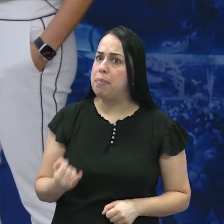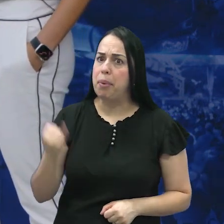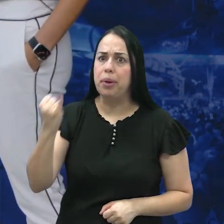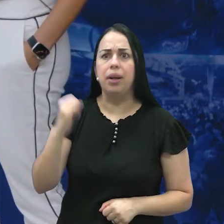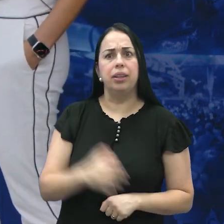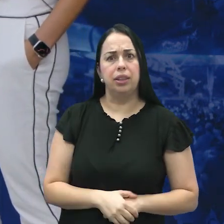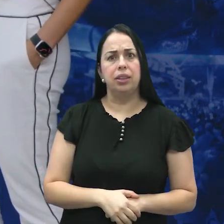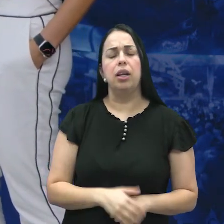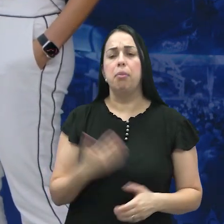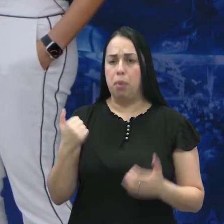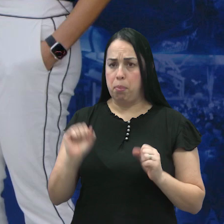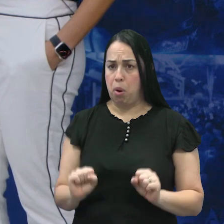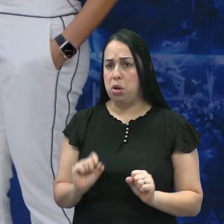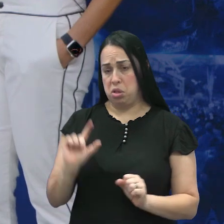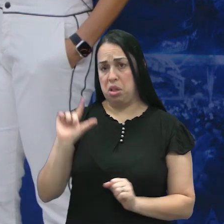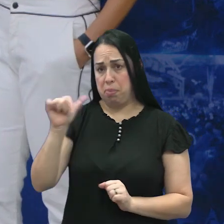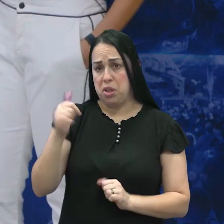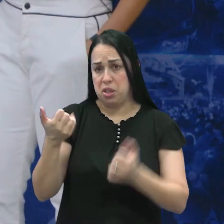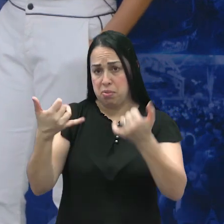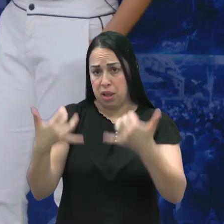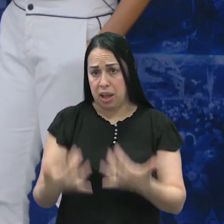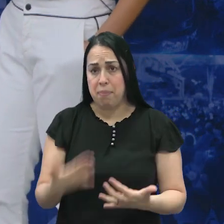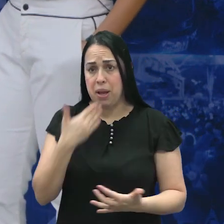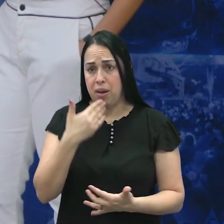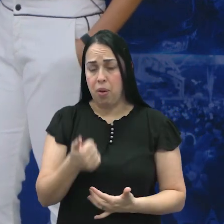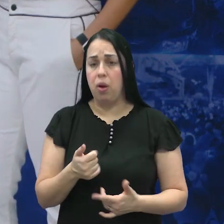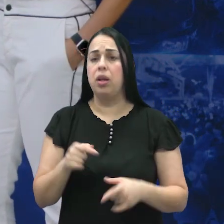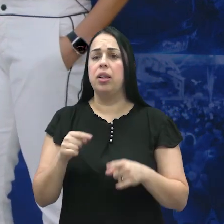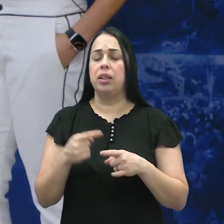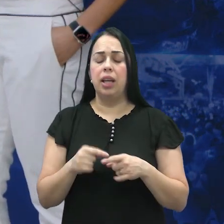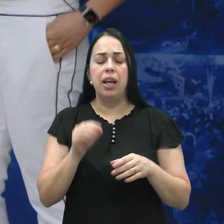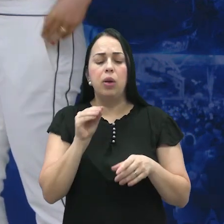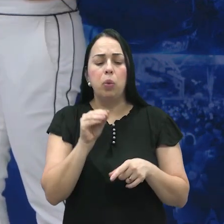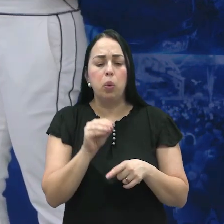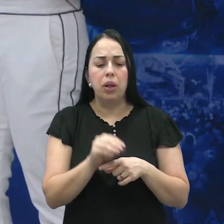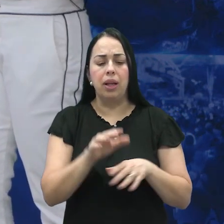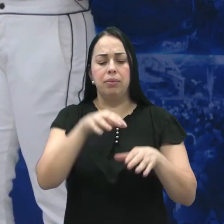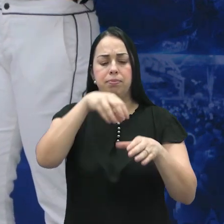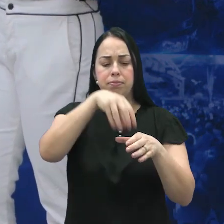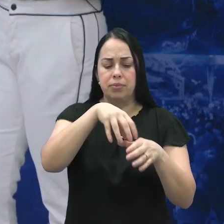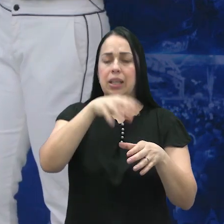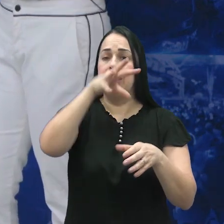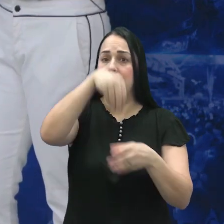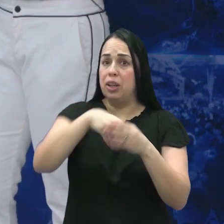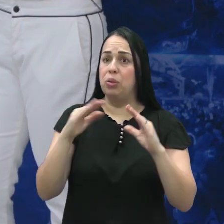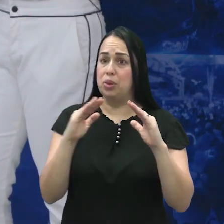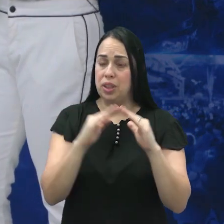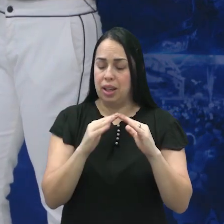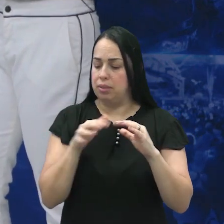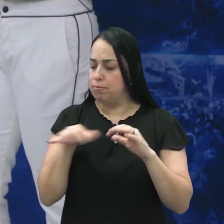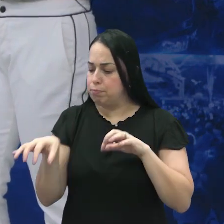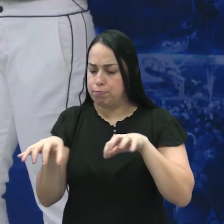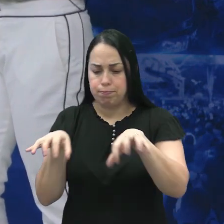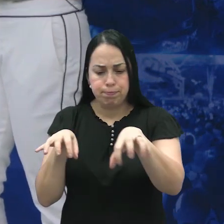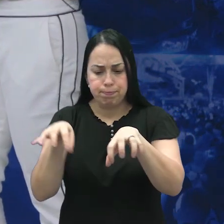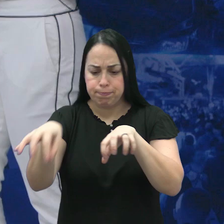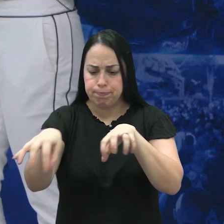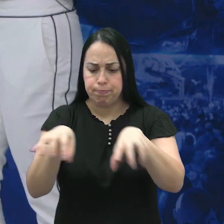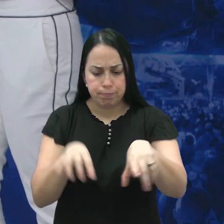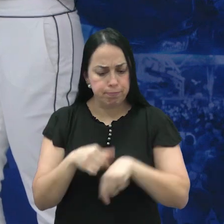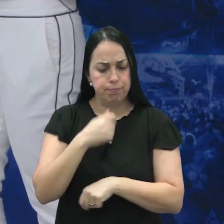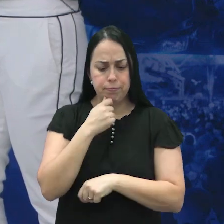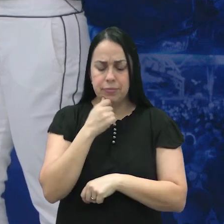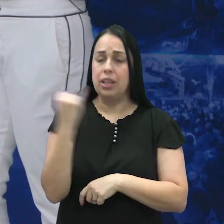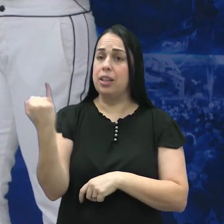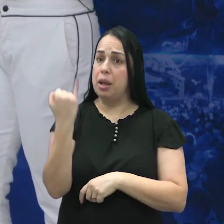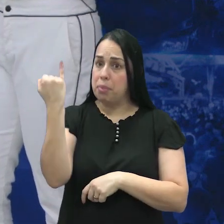pode, inclusive, conversar um pouco sobre isso, do cuidado que quem gera o resíduo precisa fazer dentro do domicílio para segregar o material, que é